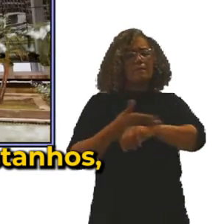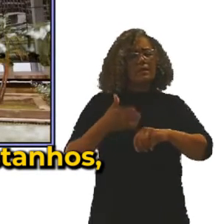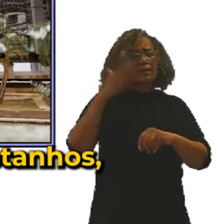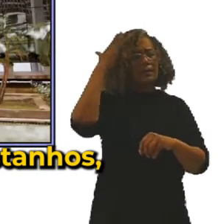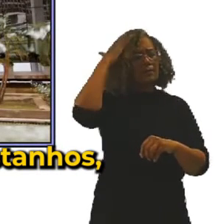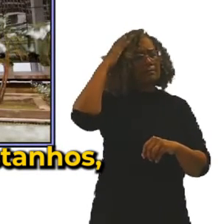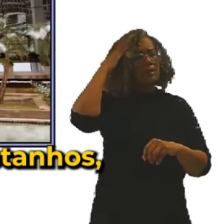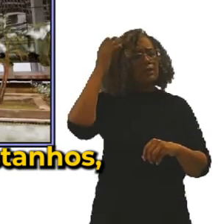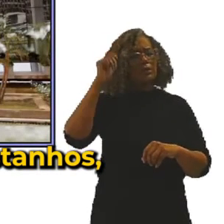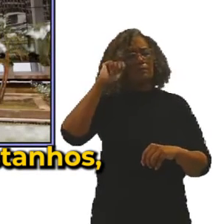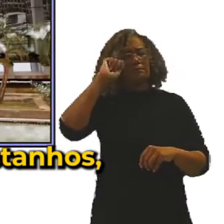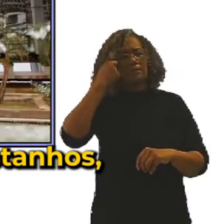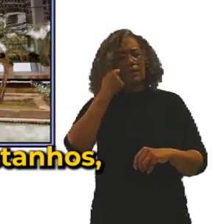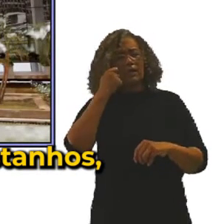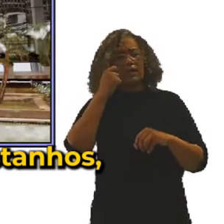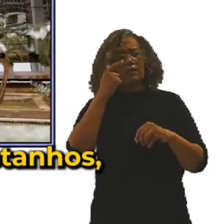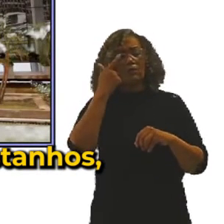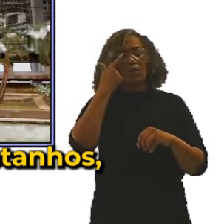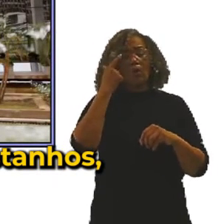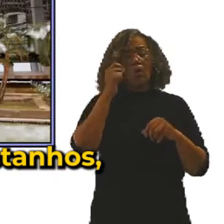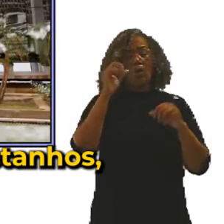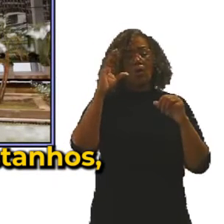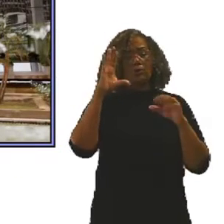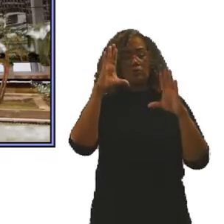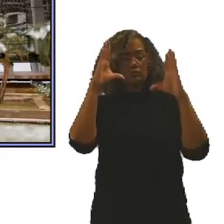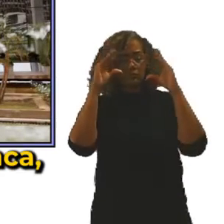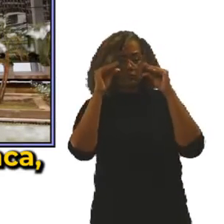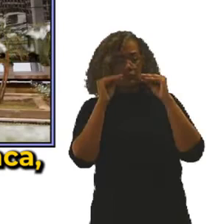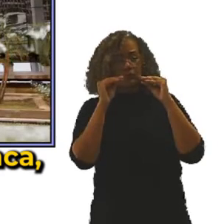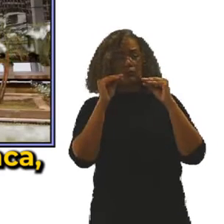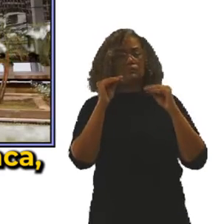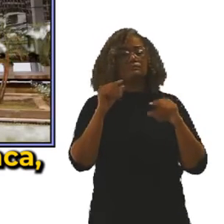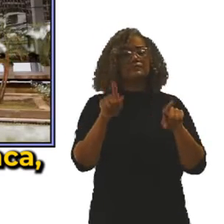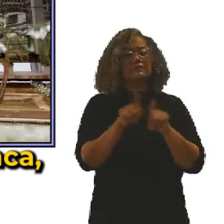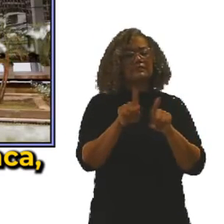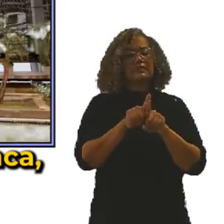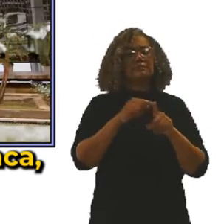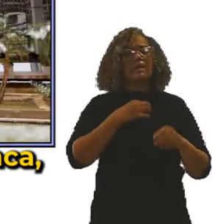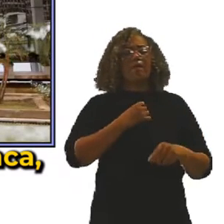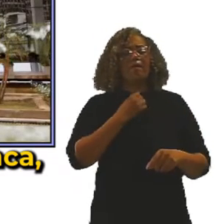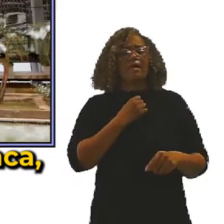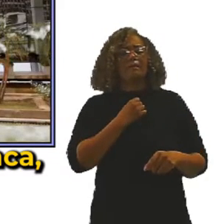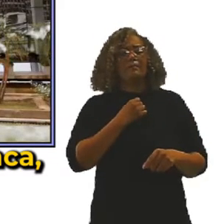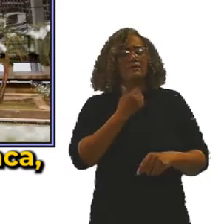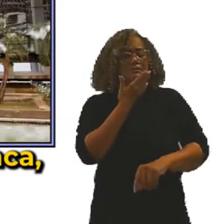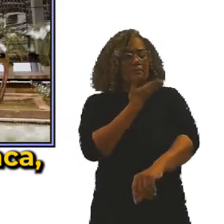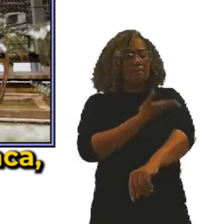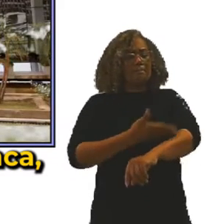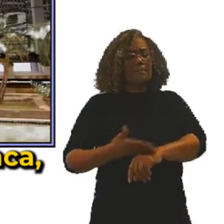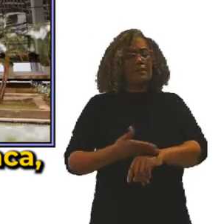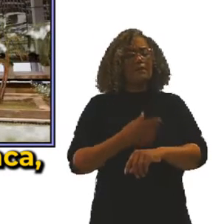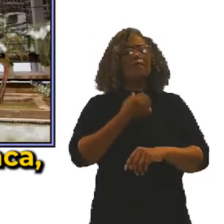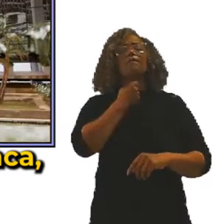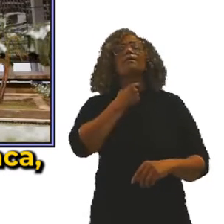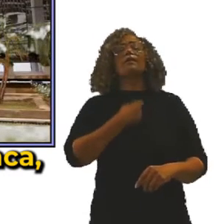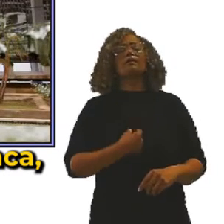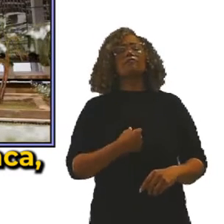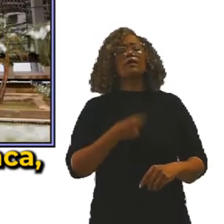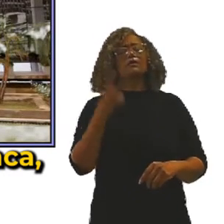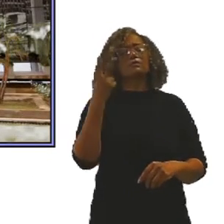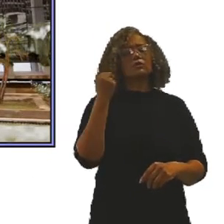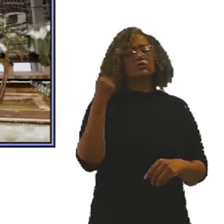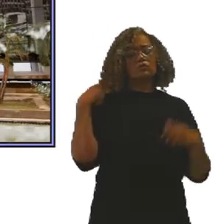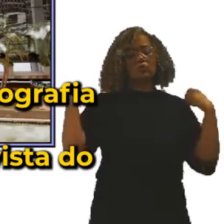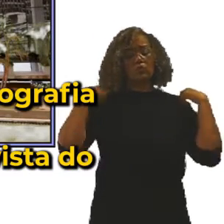curtos e castanhos claros, olhos castanhos, sem barba. Hoje eu estou com uma camisa social branca, gravata azul e terno